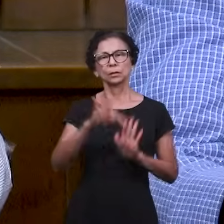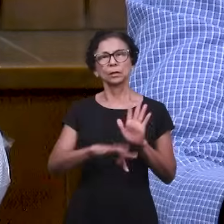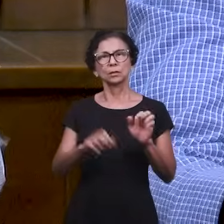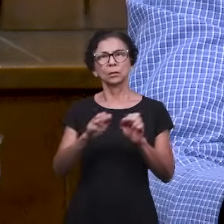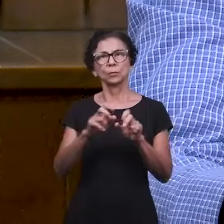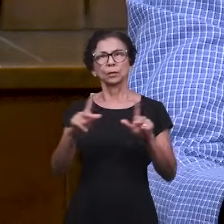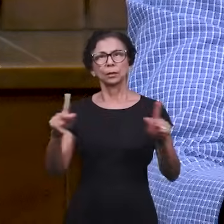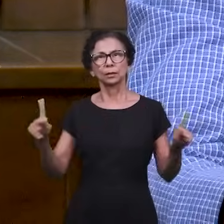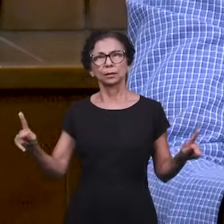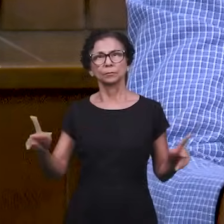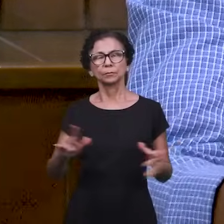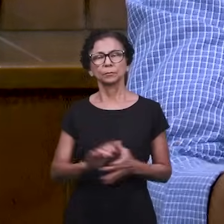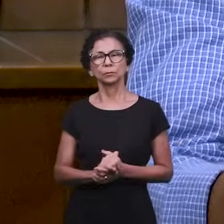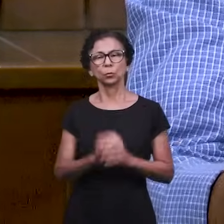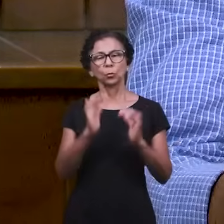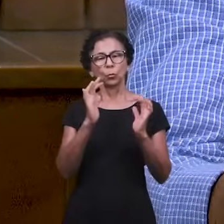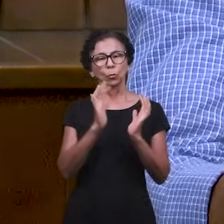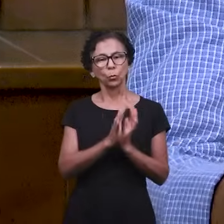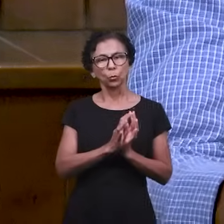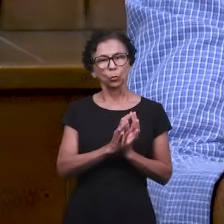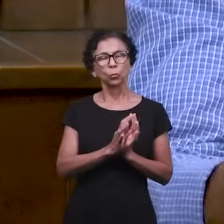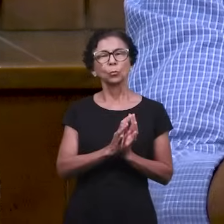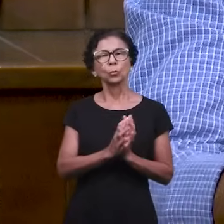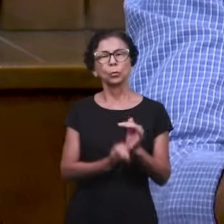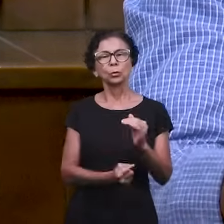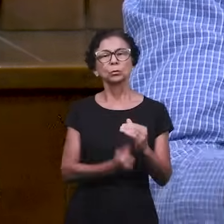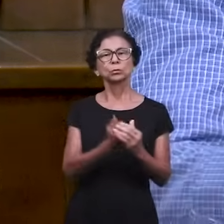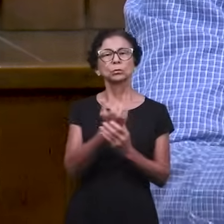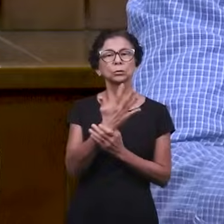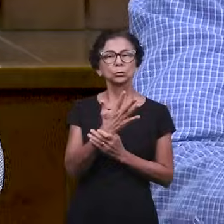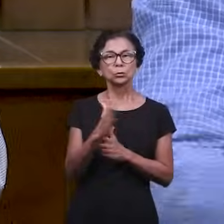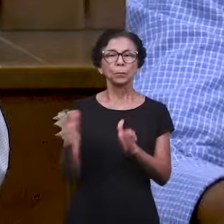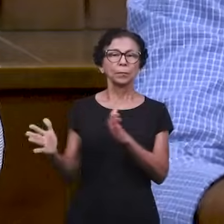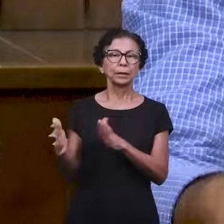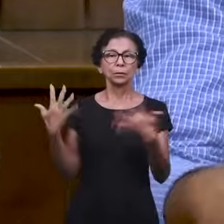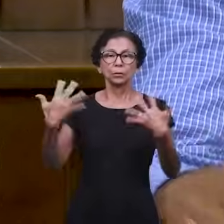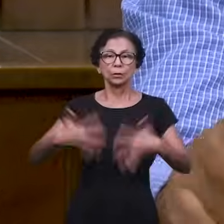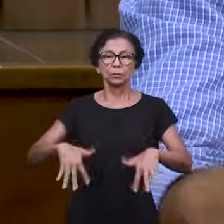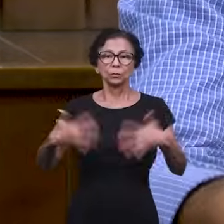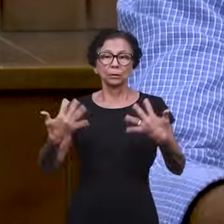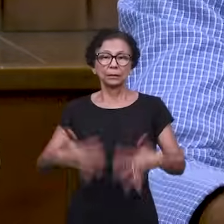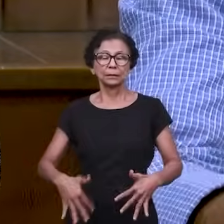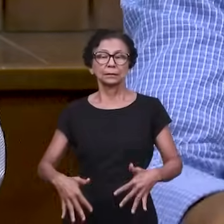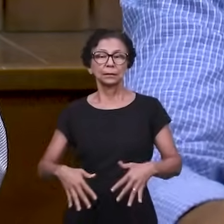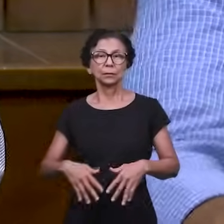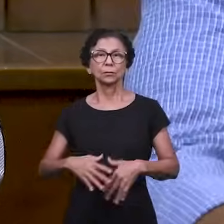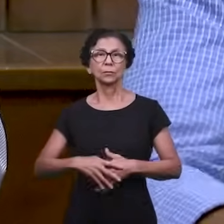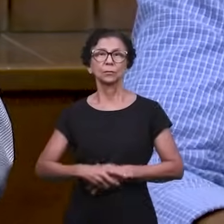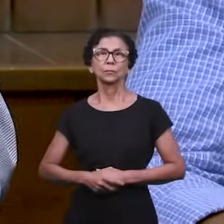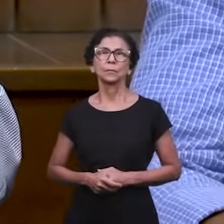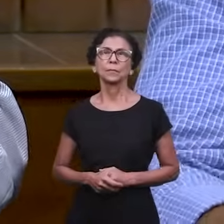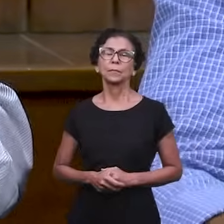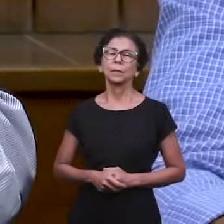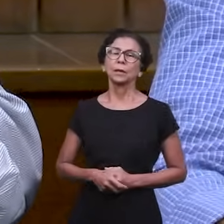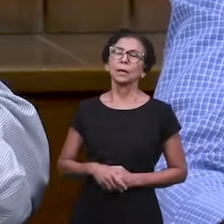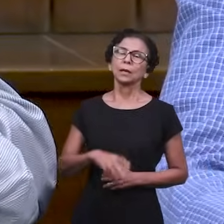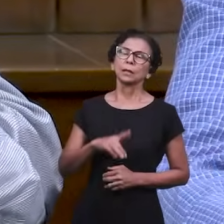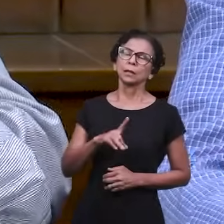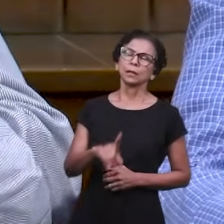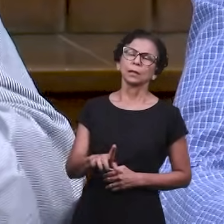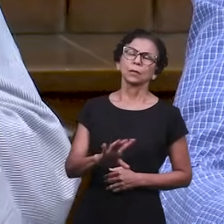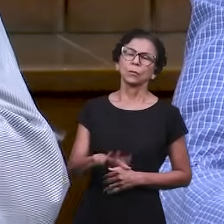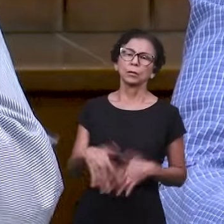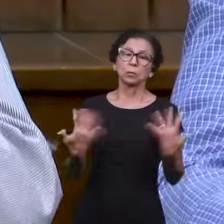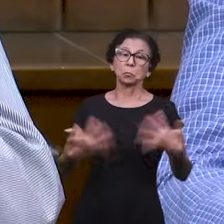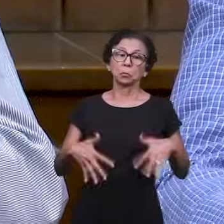vieram de grande tribulação. Então ele explicou que não é da grande tribulação, eles vieram das lutas, das dificuldades,